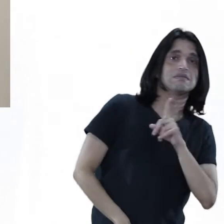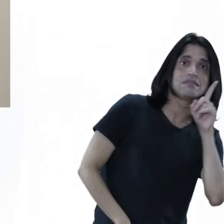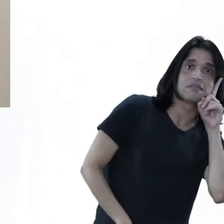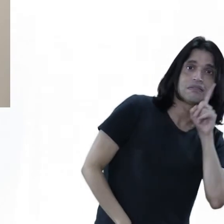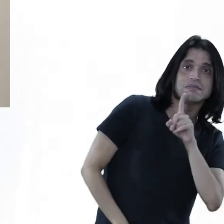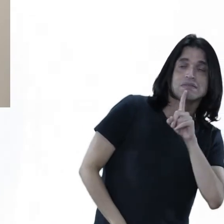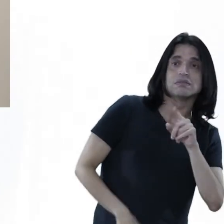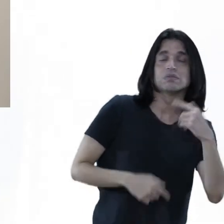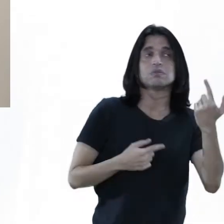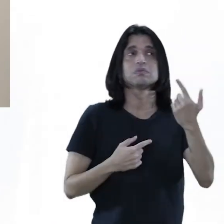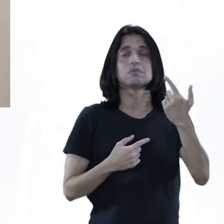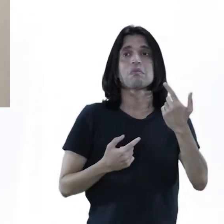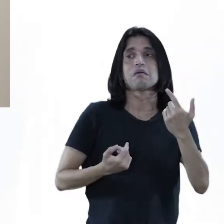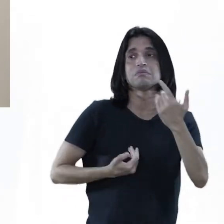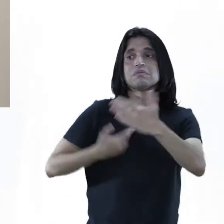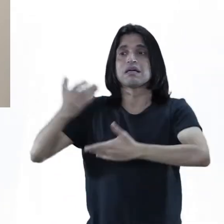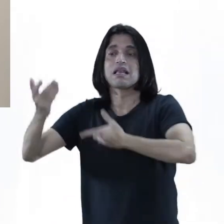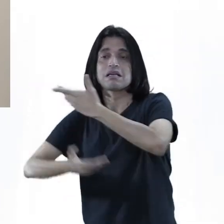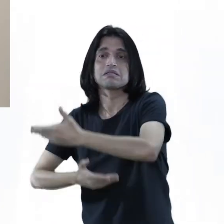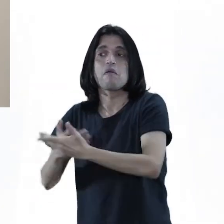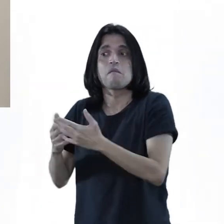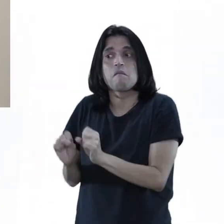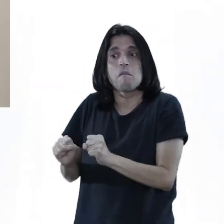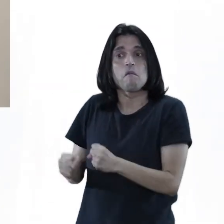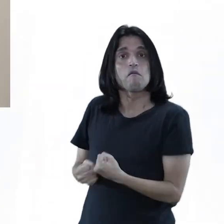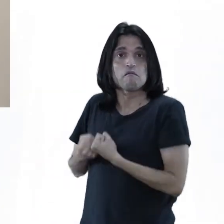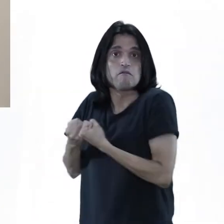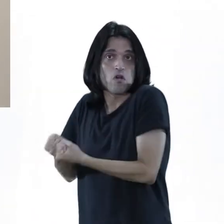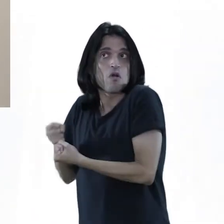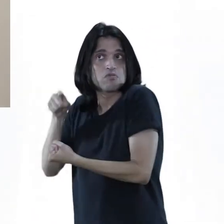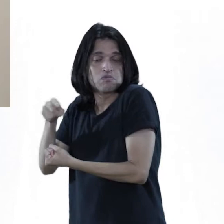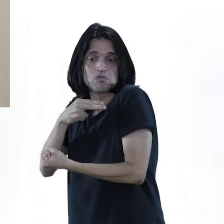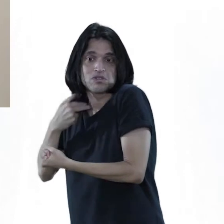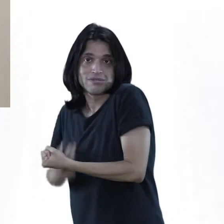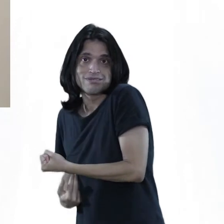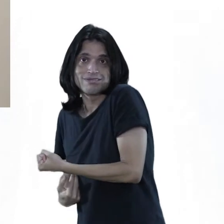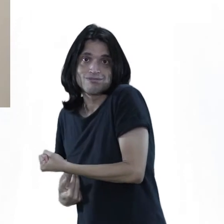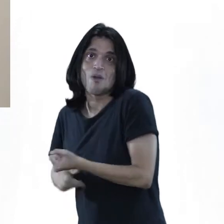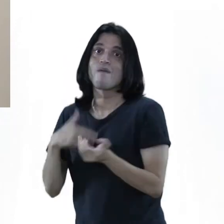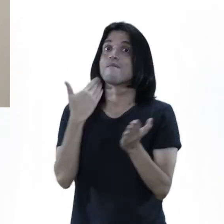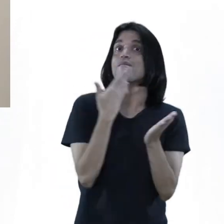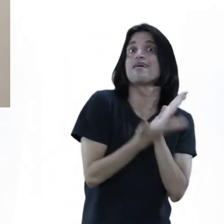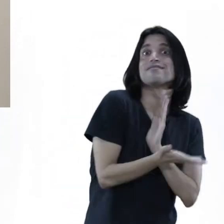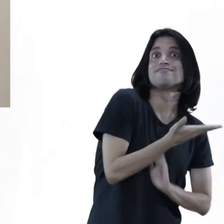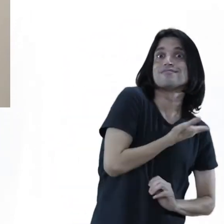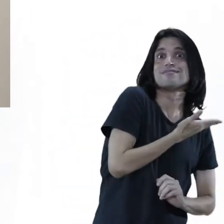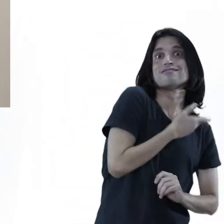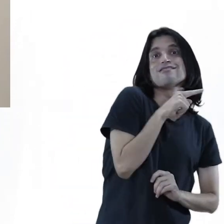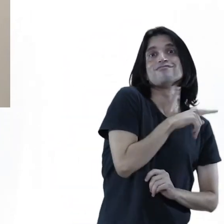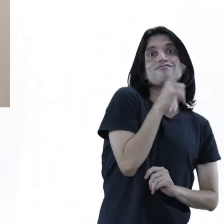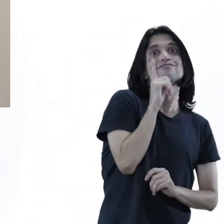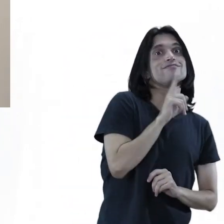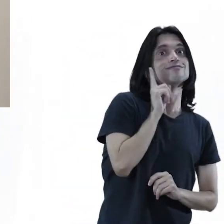uma relação muito forte com a China, ou então eu posso perder essa relação com os Estados Unidos. Ou mesmo o